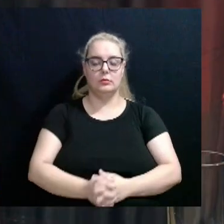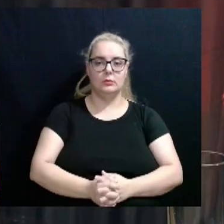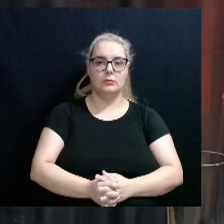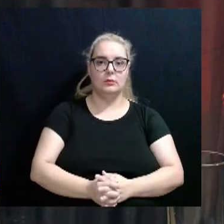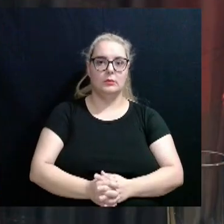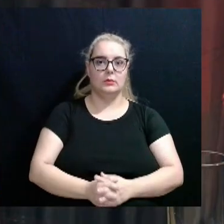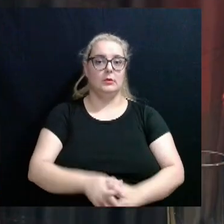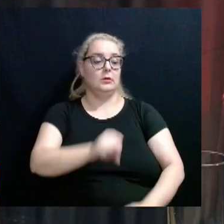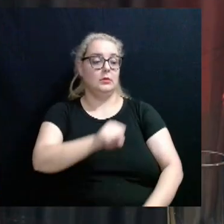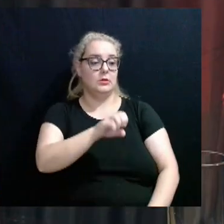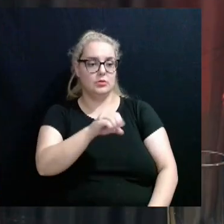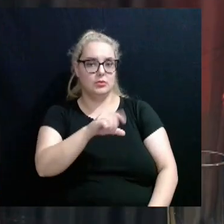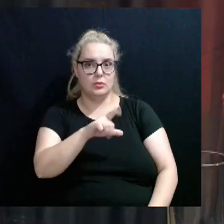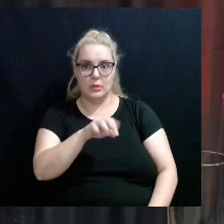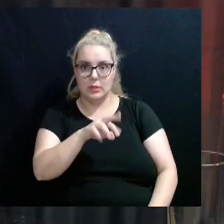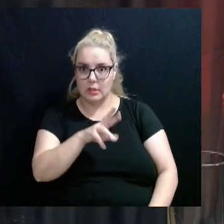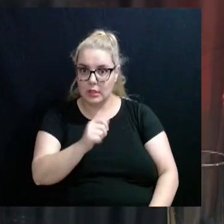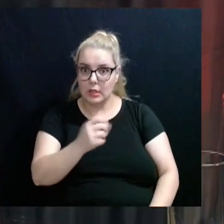soleira, Sim.